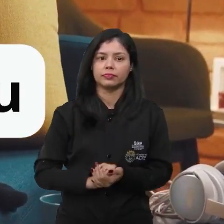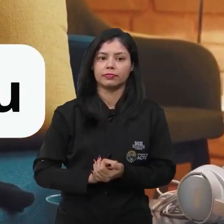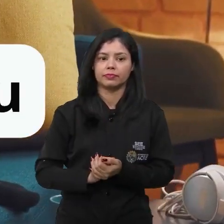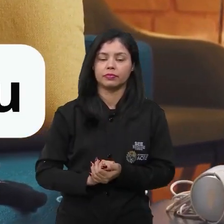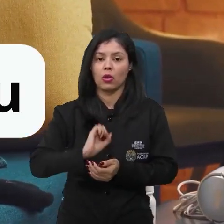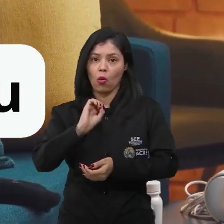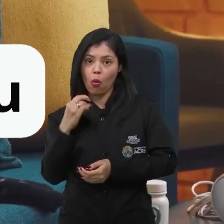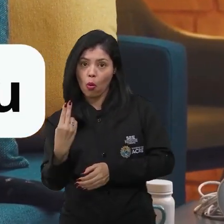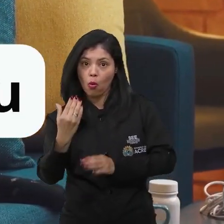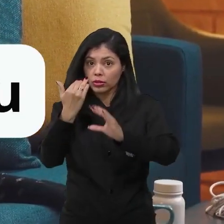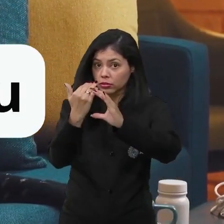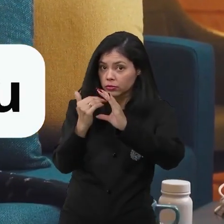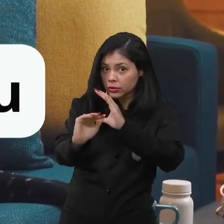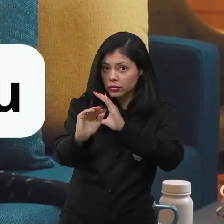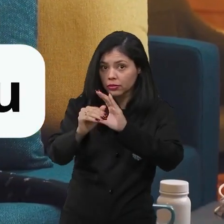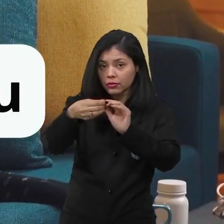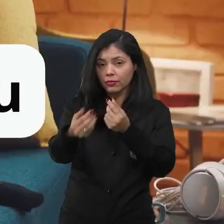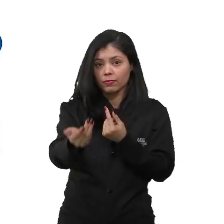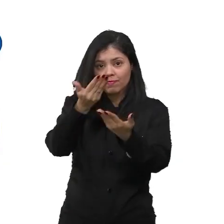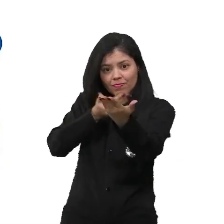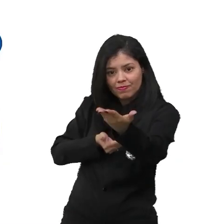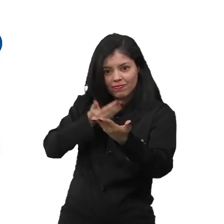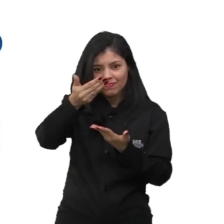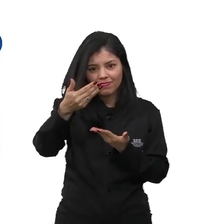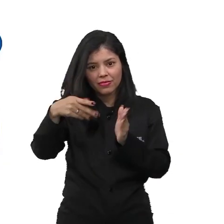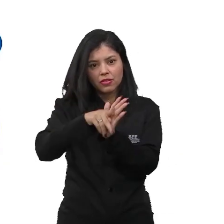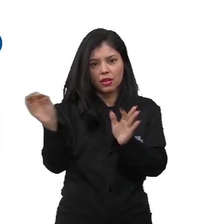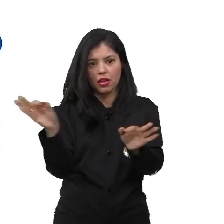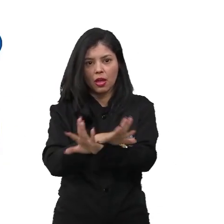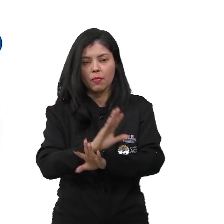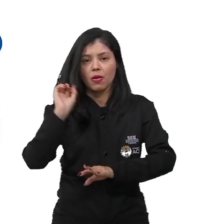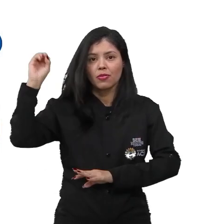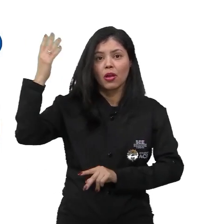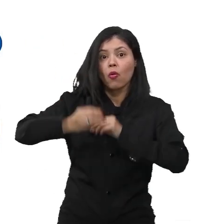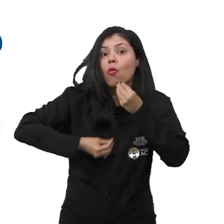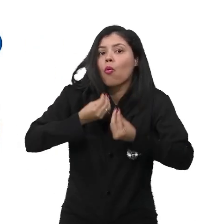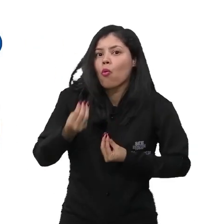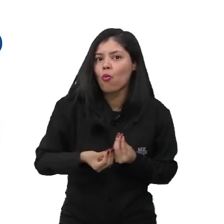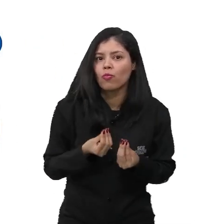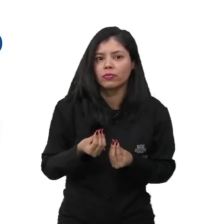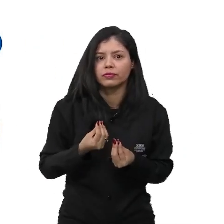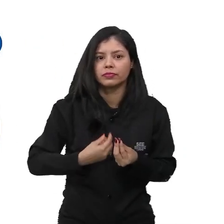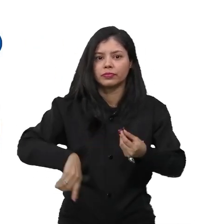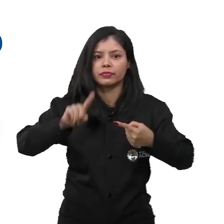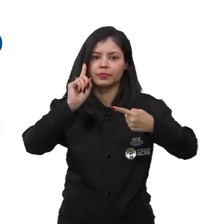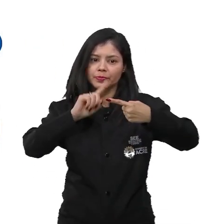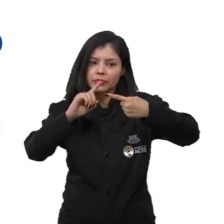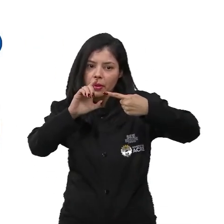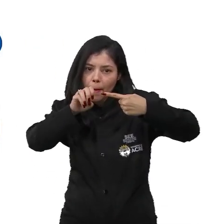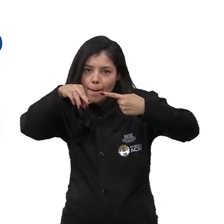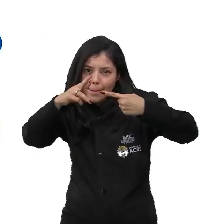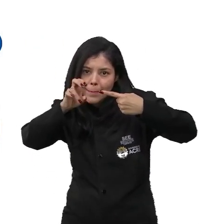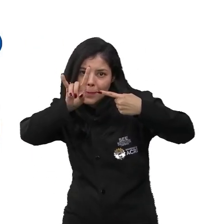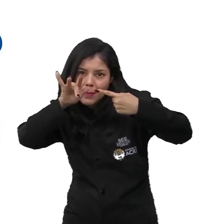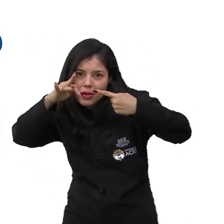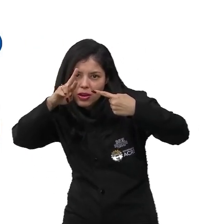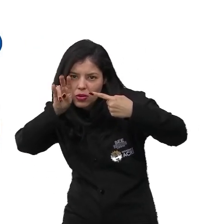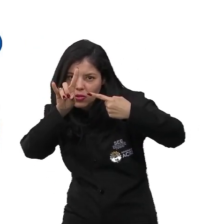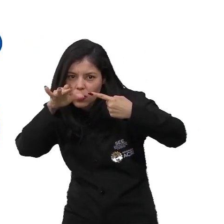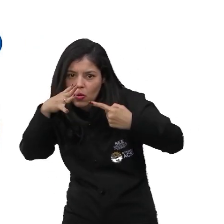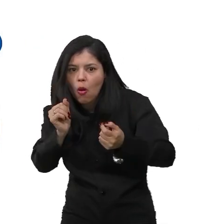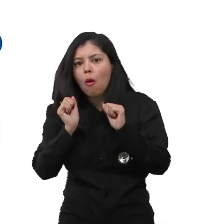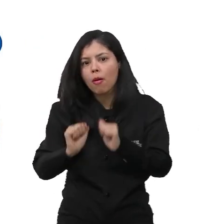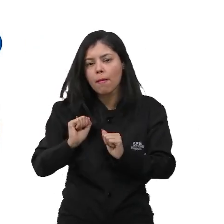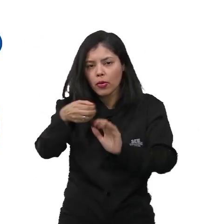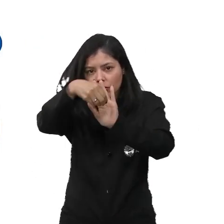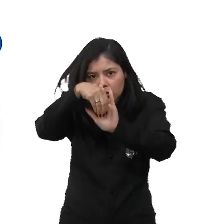infecciosas ou transmissíveis, né? E elas podem ser causadas, gente, por micro-organismos patogênicos que